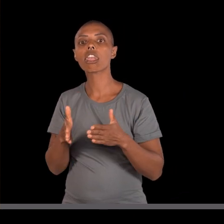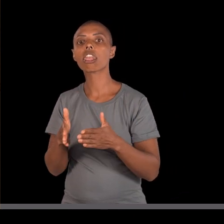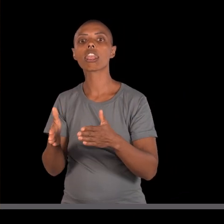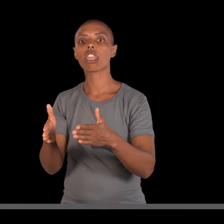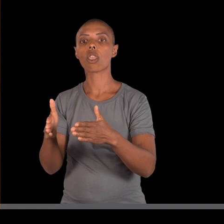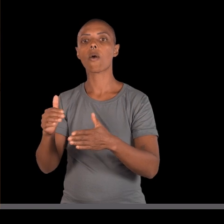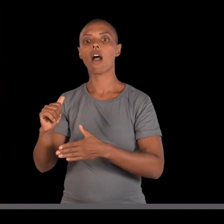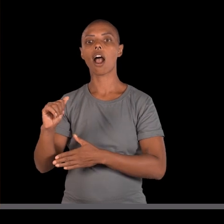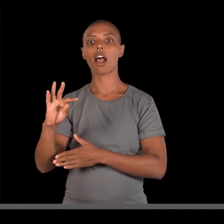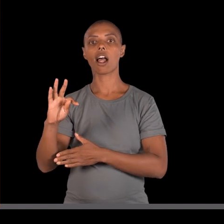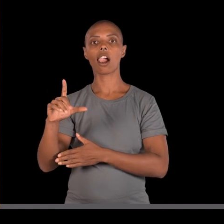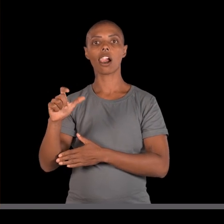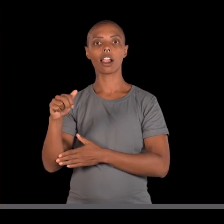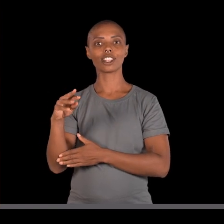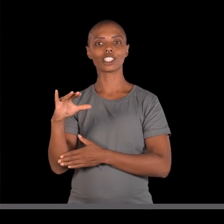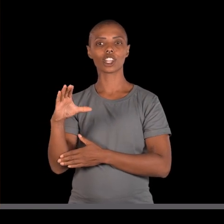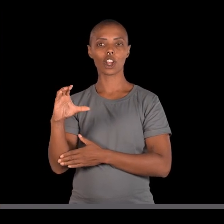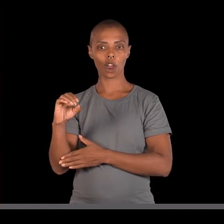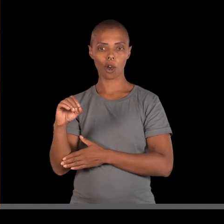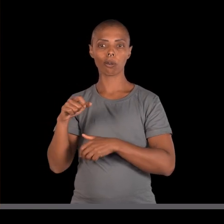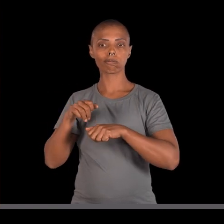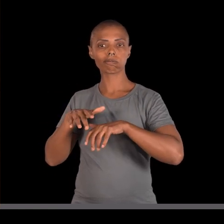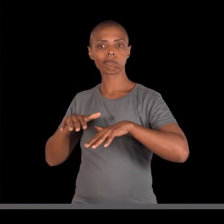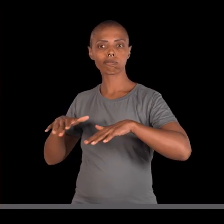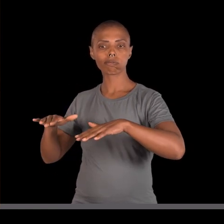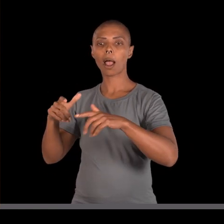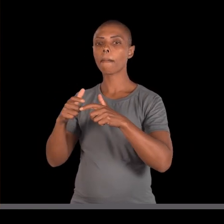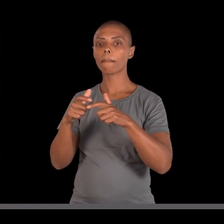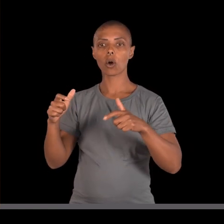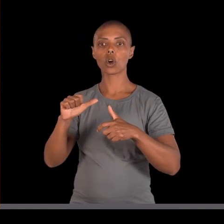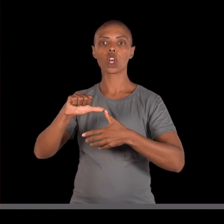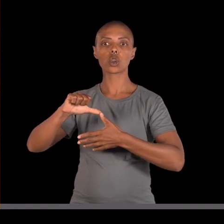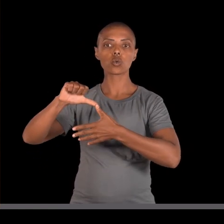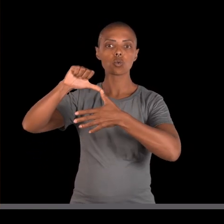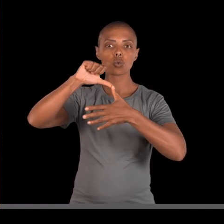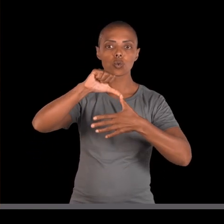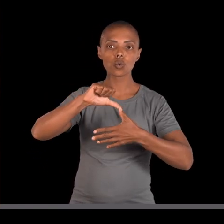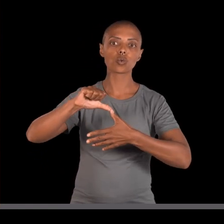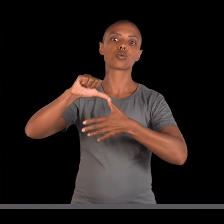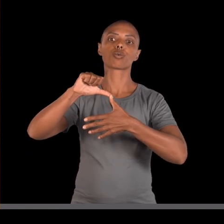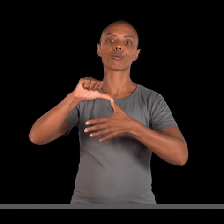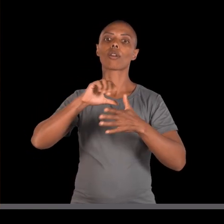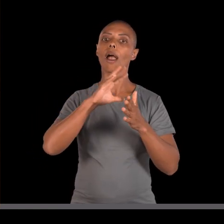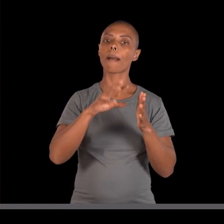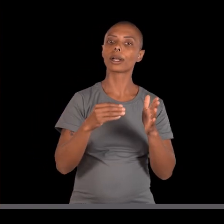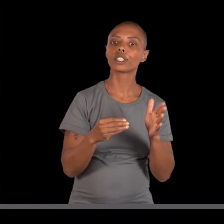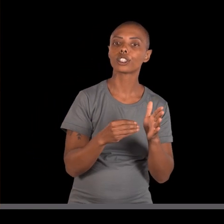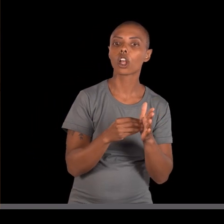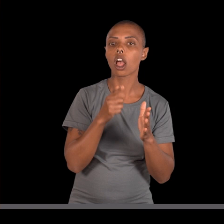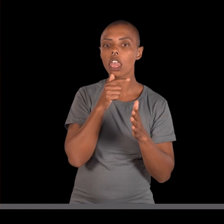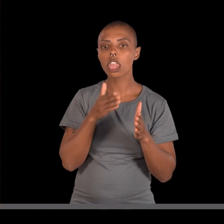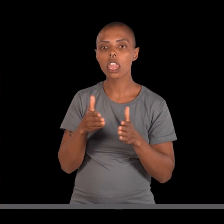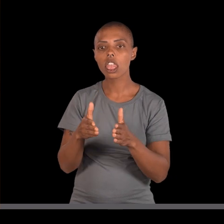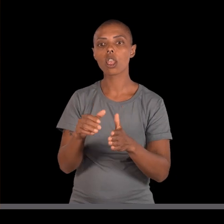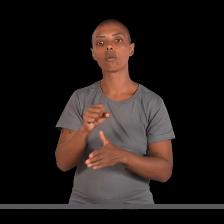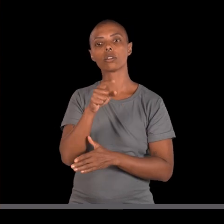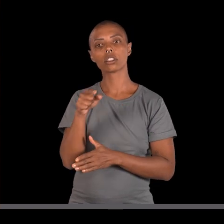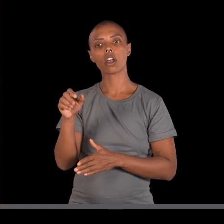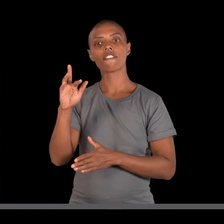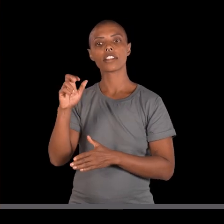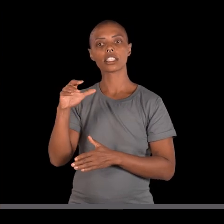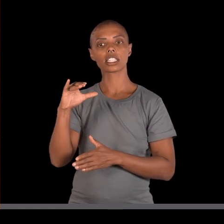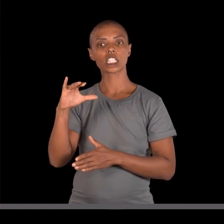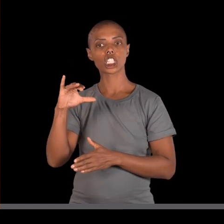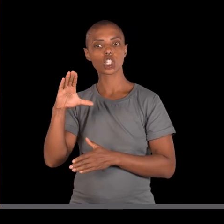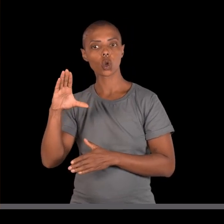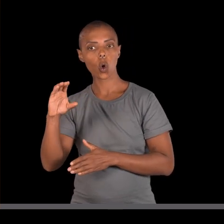São Lourenço aqui, especialmente na América do Sul, o Amazonas, o São Francisco, né, a Bacia Platina